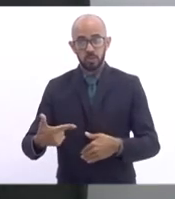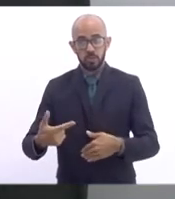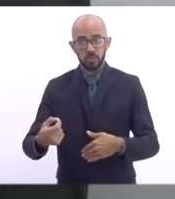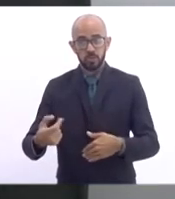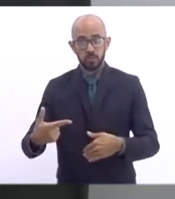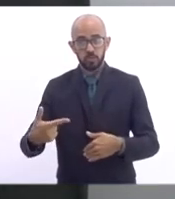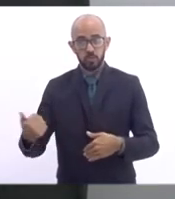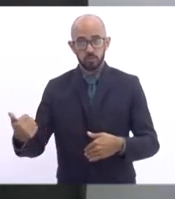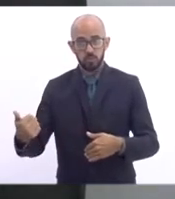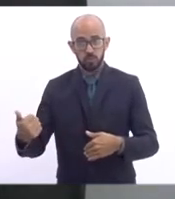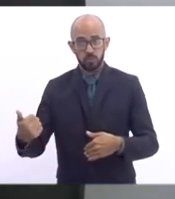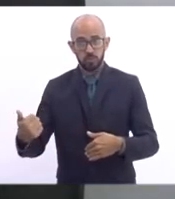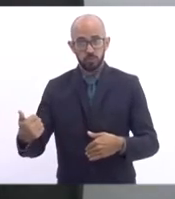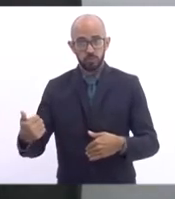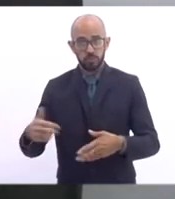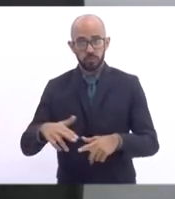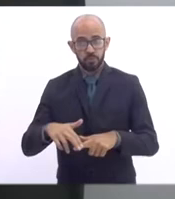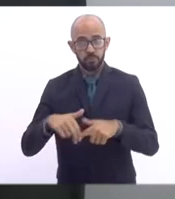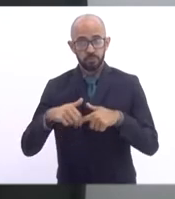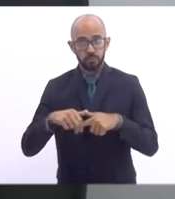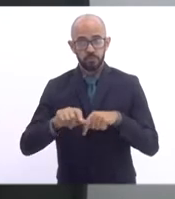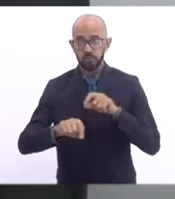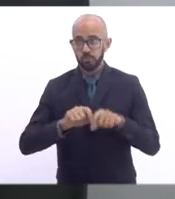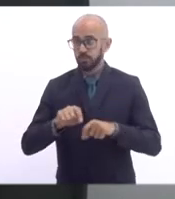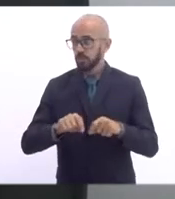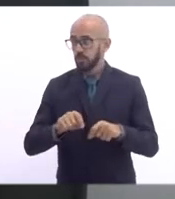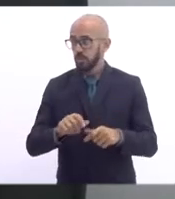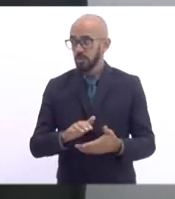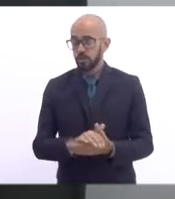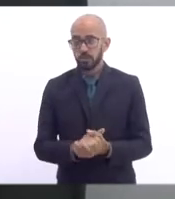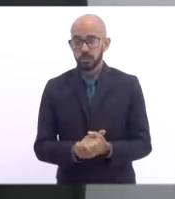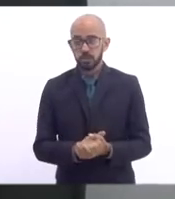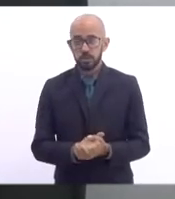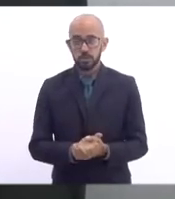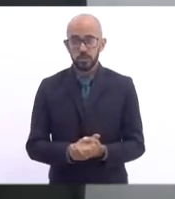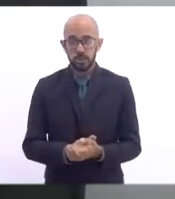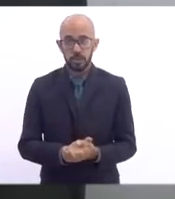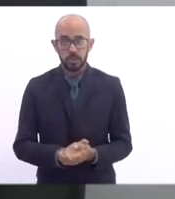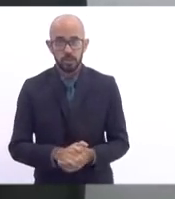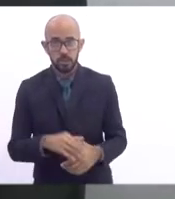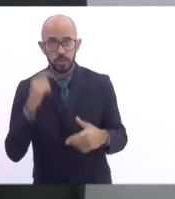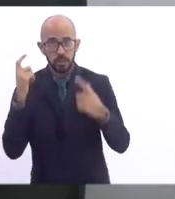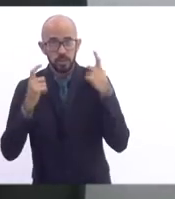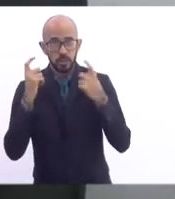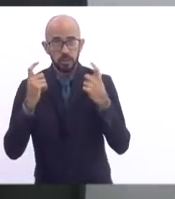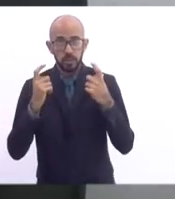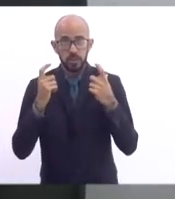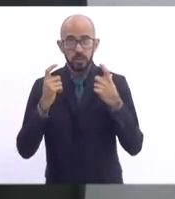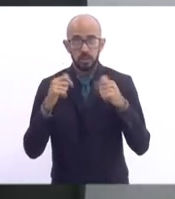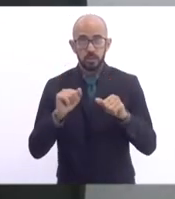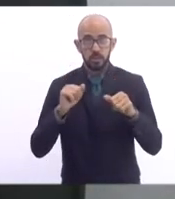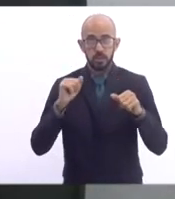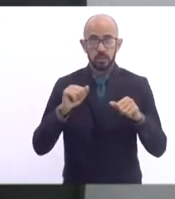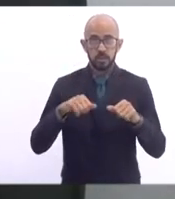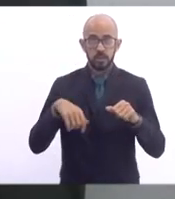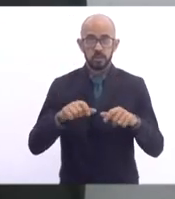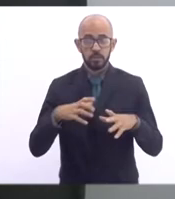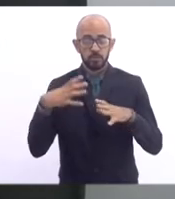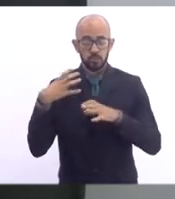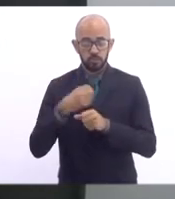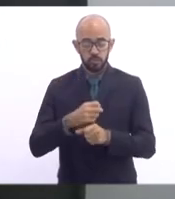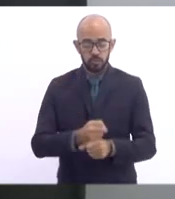a2021 por isso essa preocupação com essa projeção